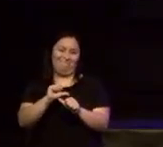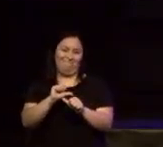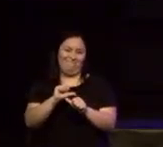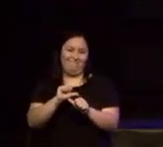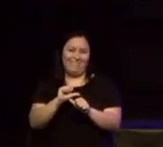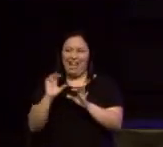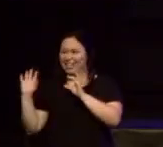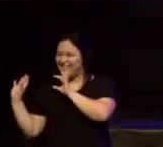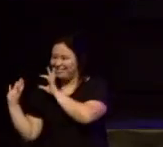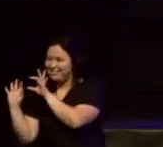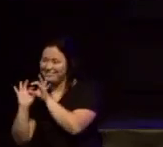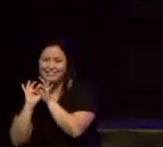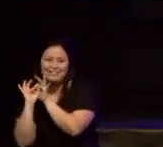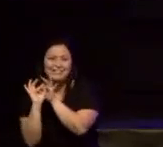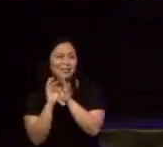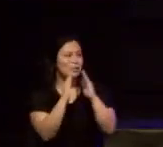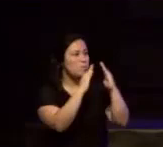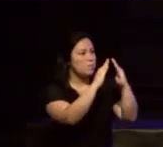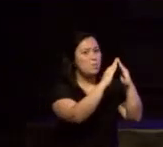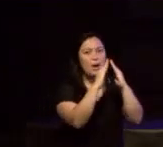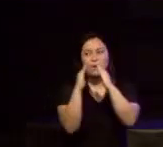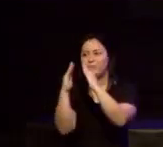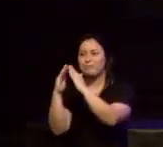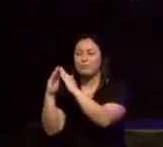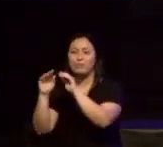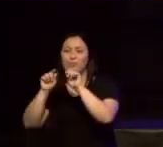se reuniam de casa em casa, partiam o pão,